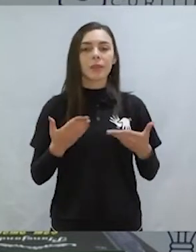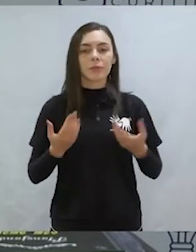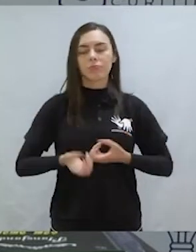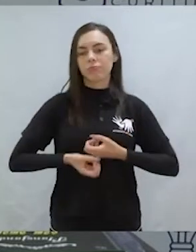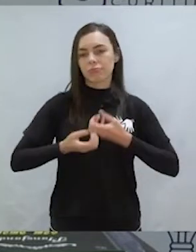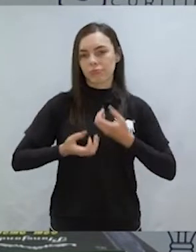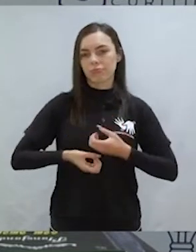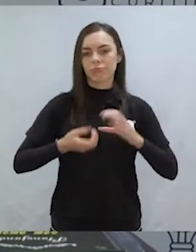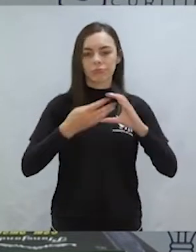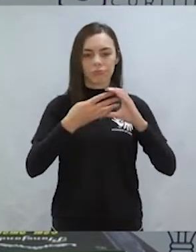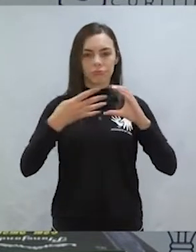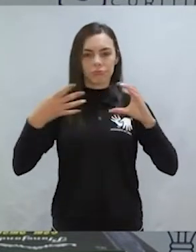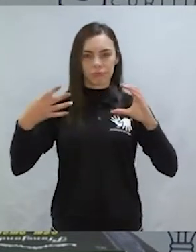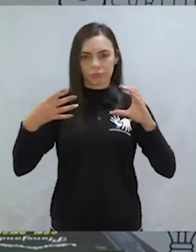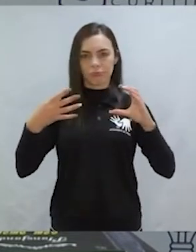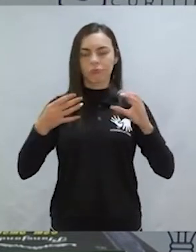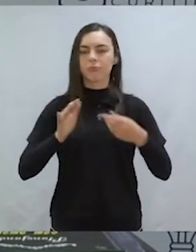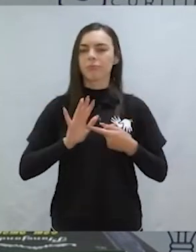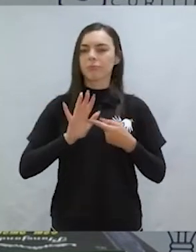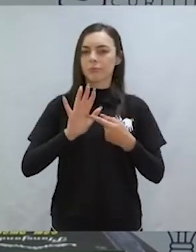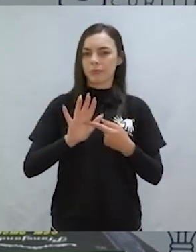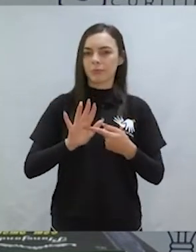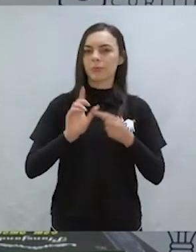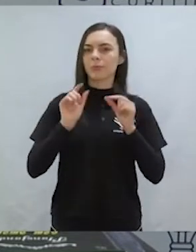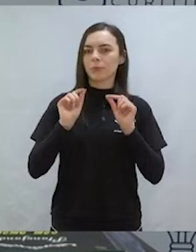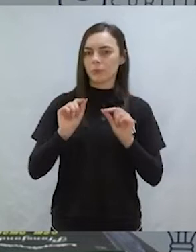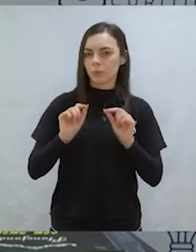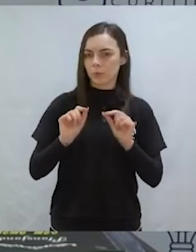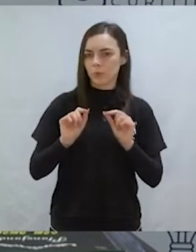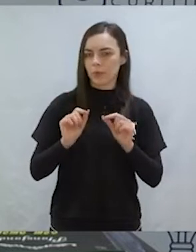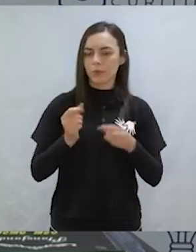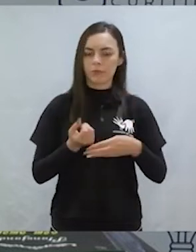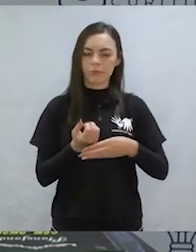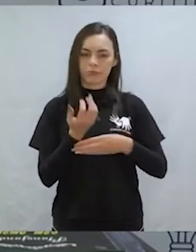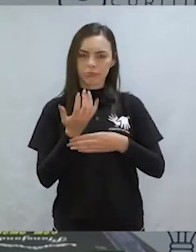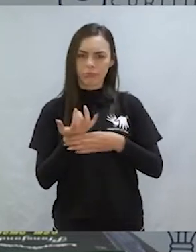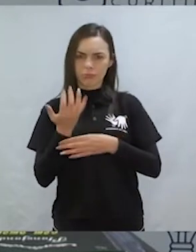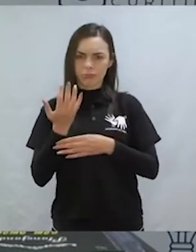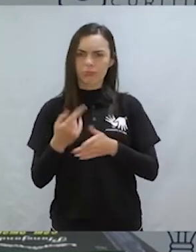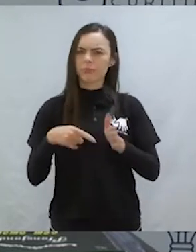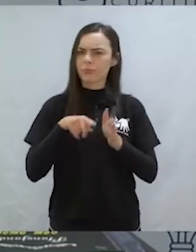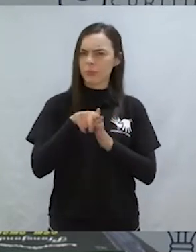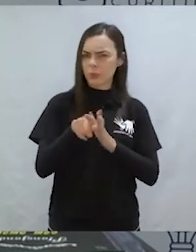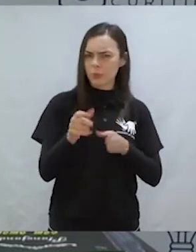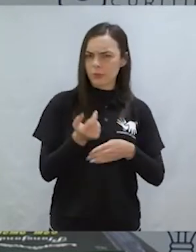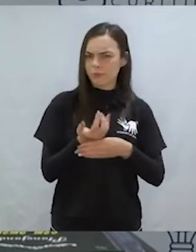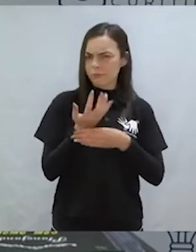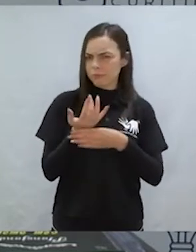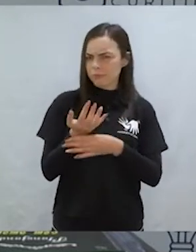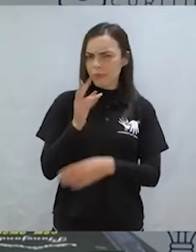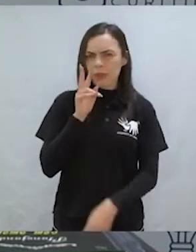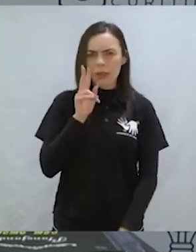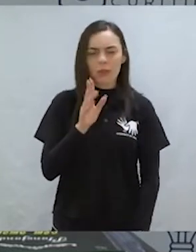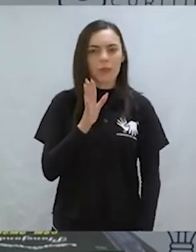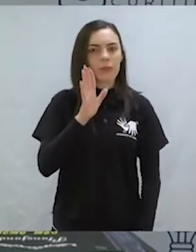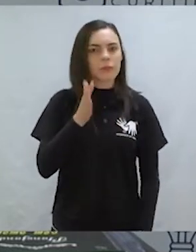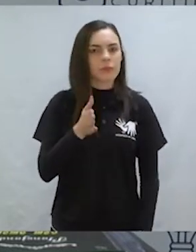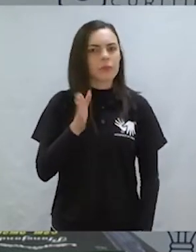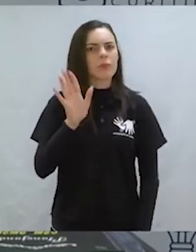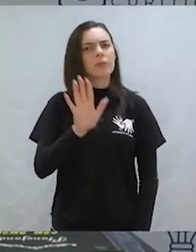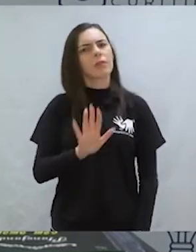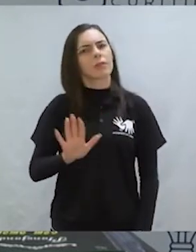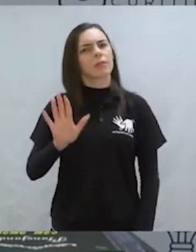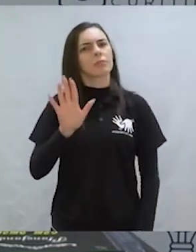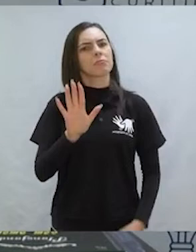nós fizemos a quadrinha com as baleias. E você já viu uma baleia? Você